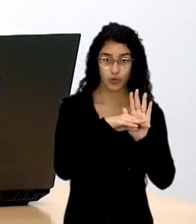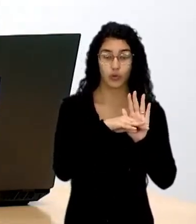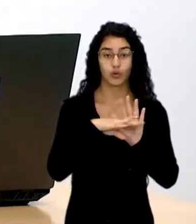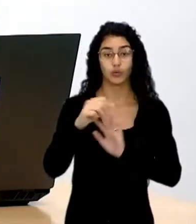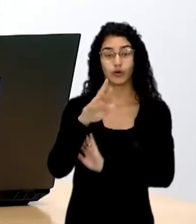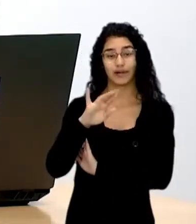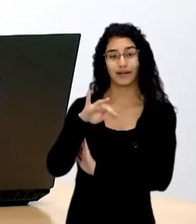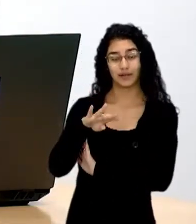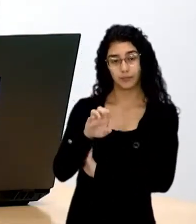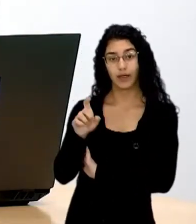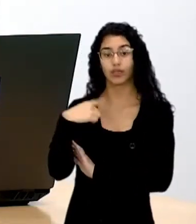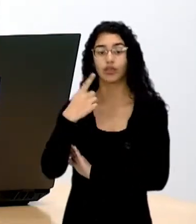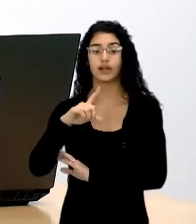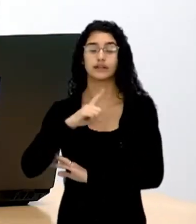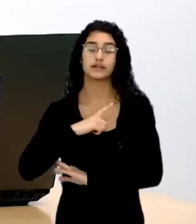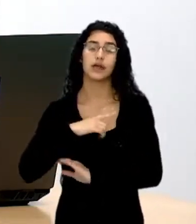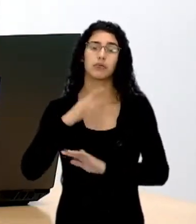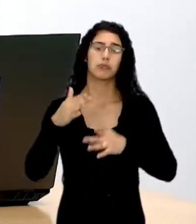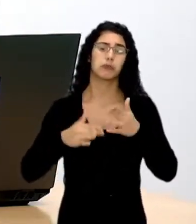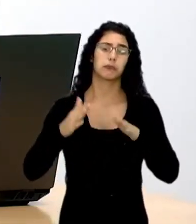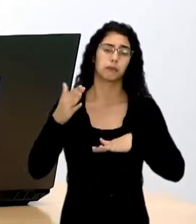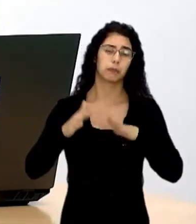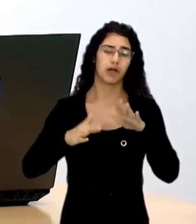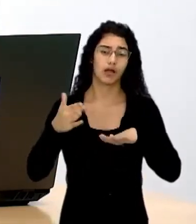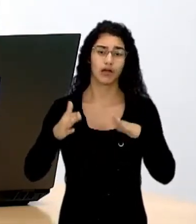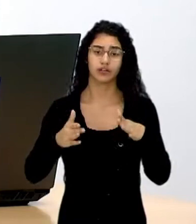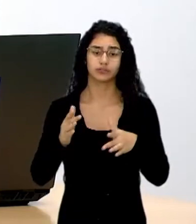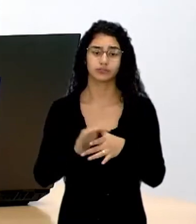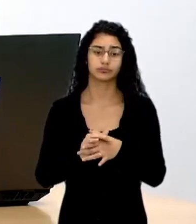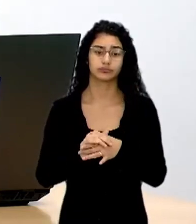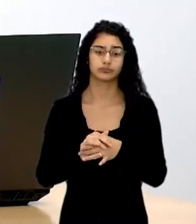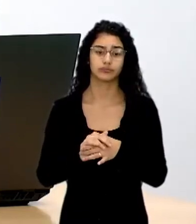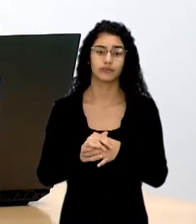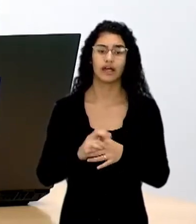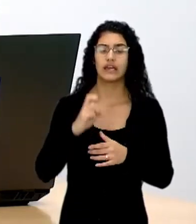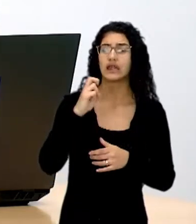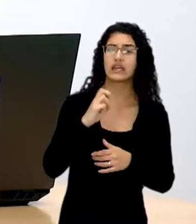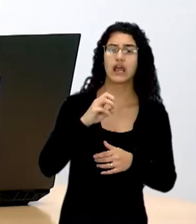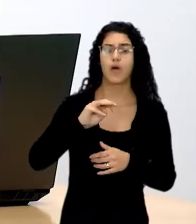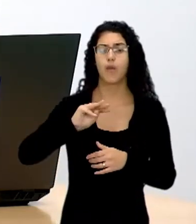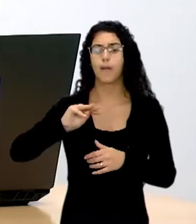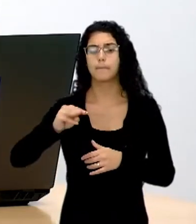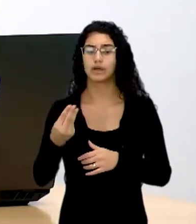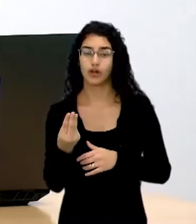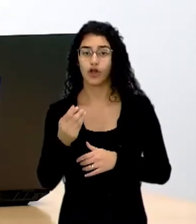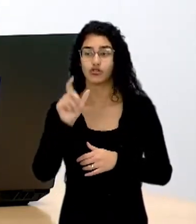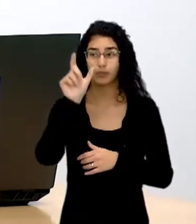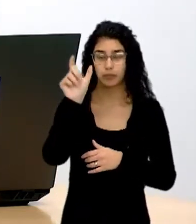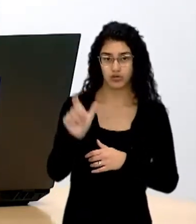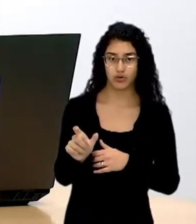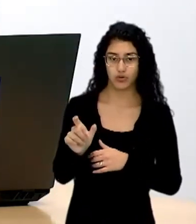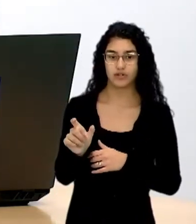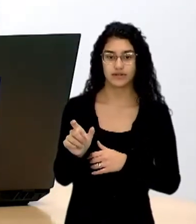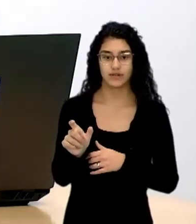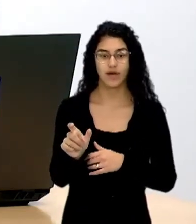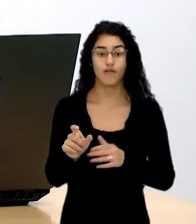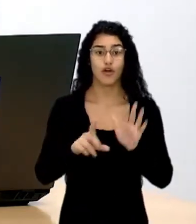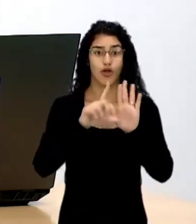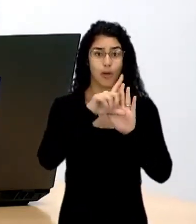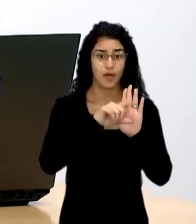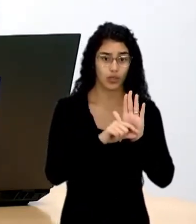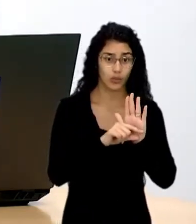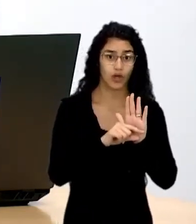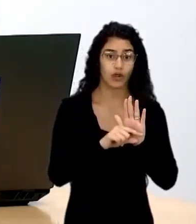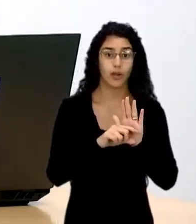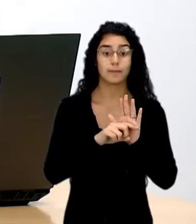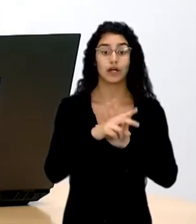Caribe, nós temos aí uma média aí de 5 milhões de pessoas. Isso foi reduzido